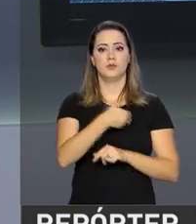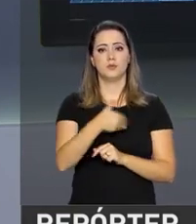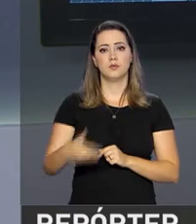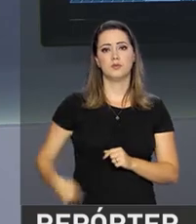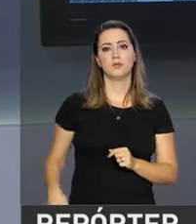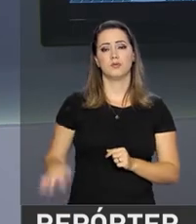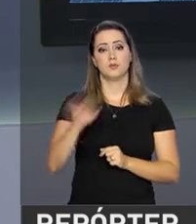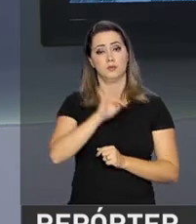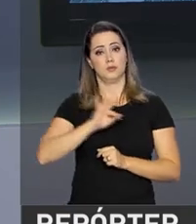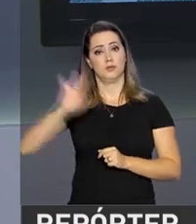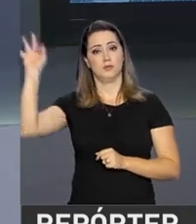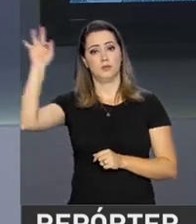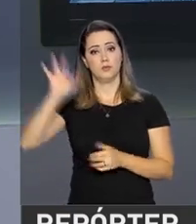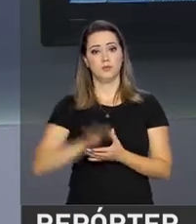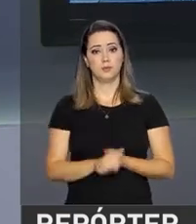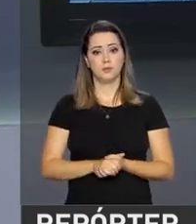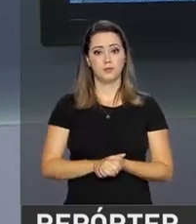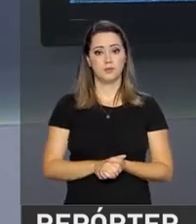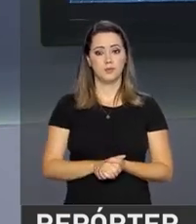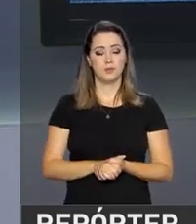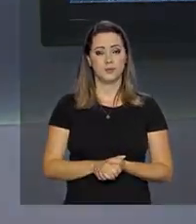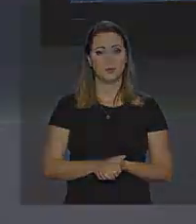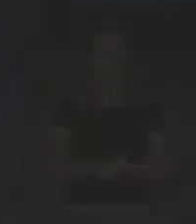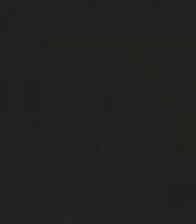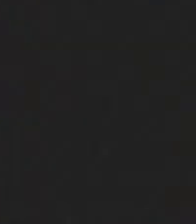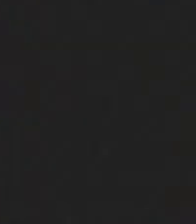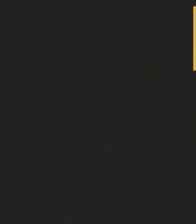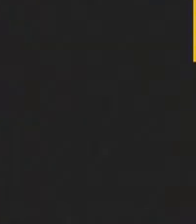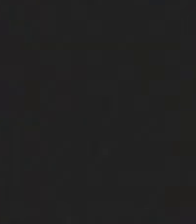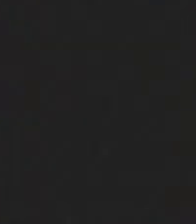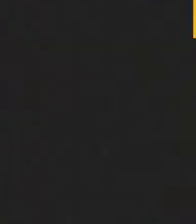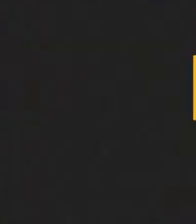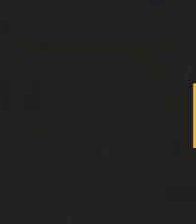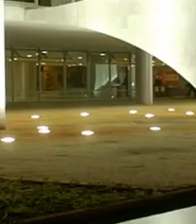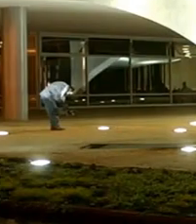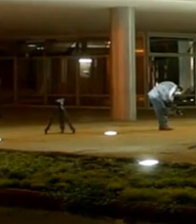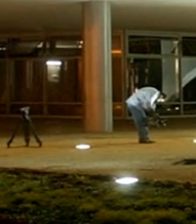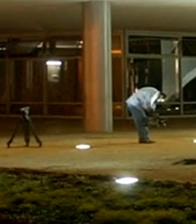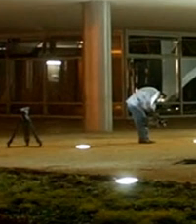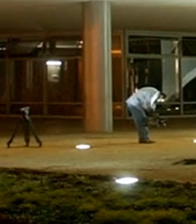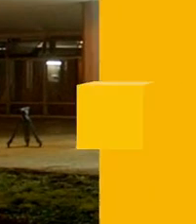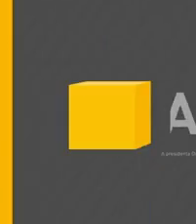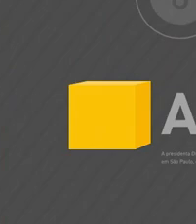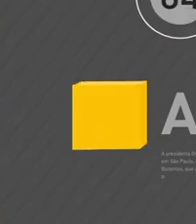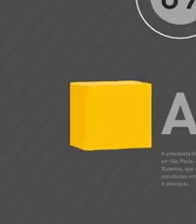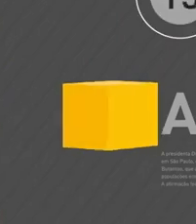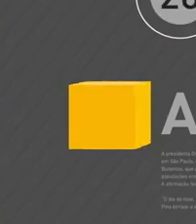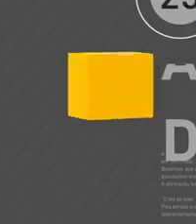aqui na NBR, a TV do Governo Federal.